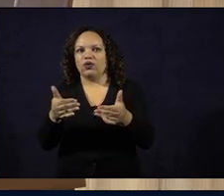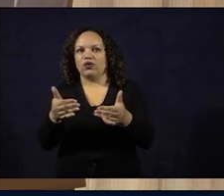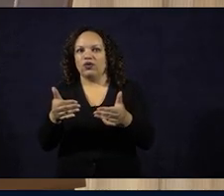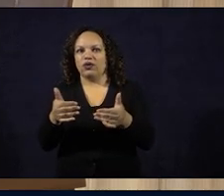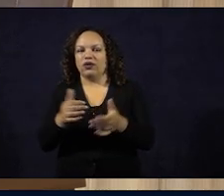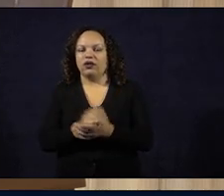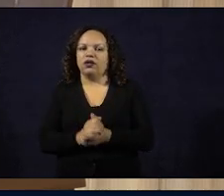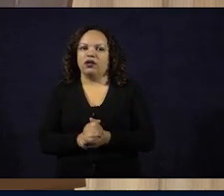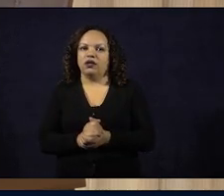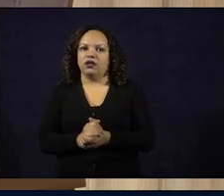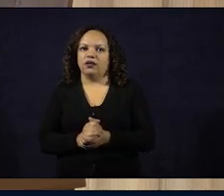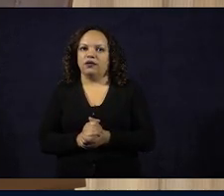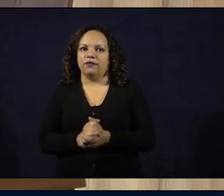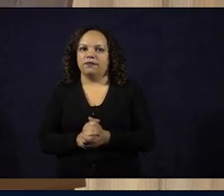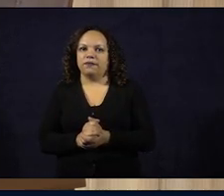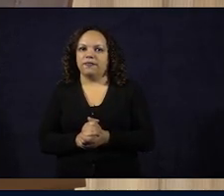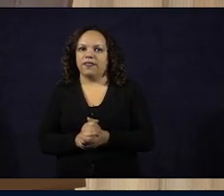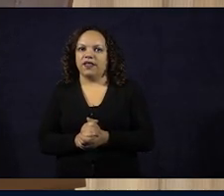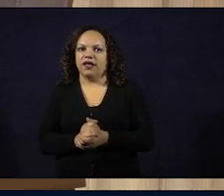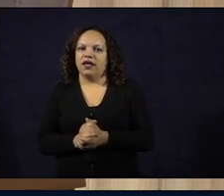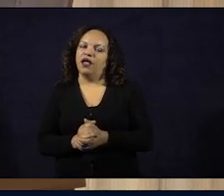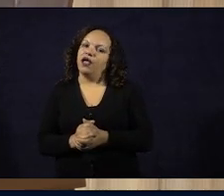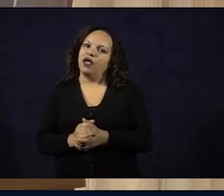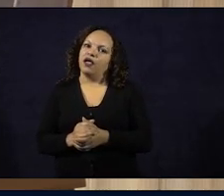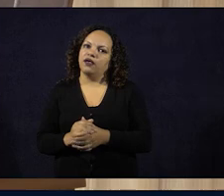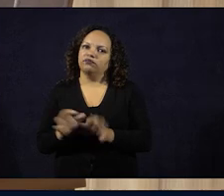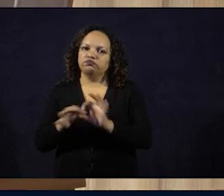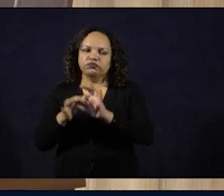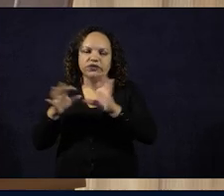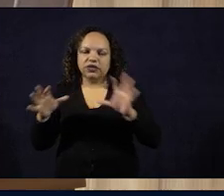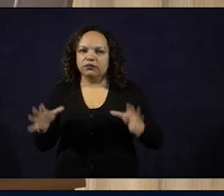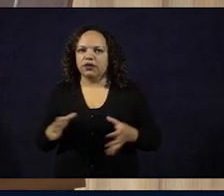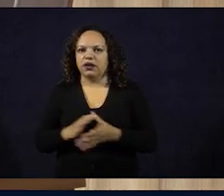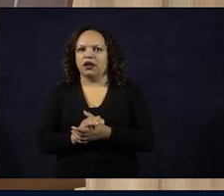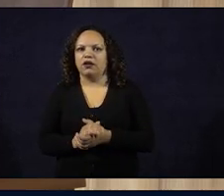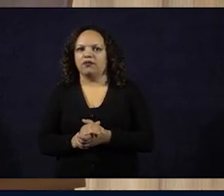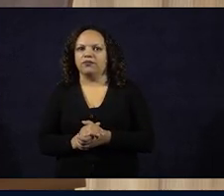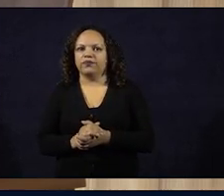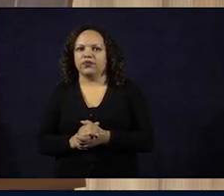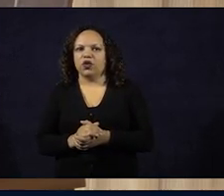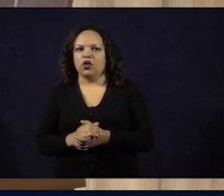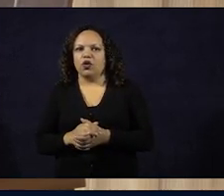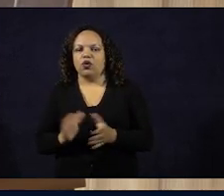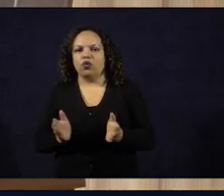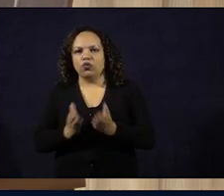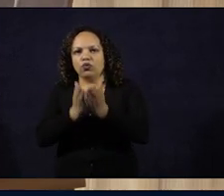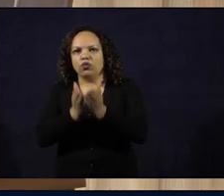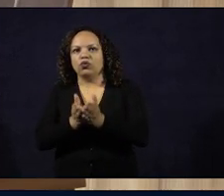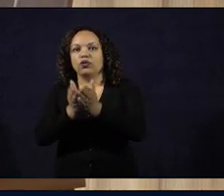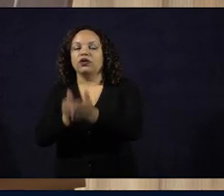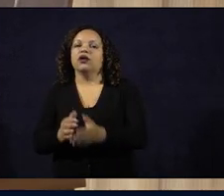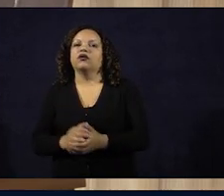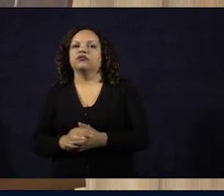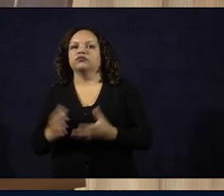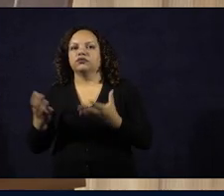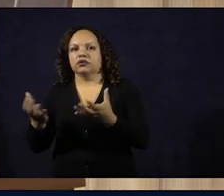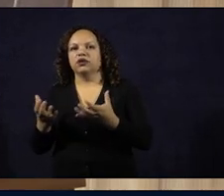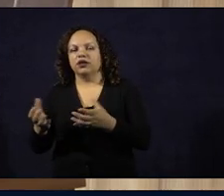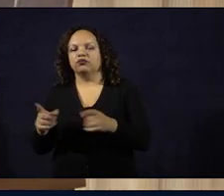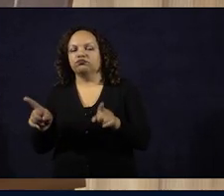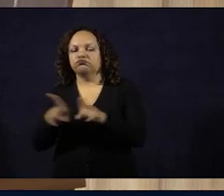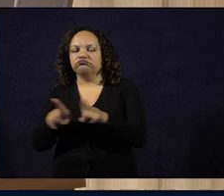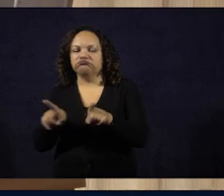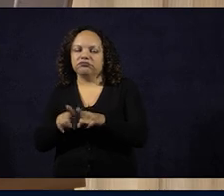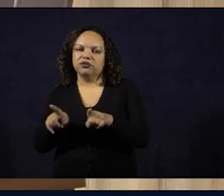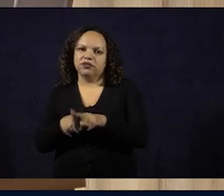institucional da companhia é desengargalar o Porto de Santos. Queria te ouvir um pouquinho sobre o projeto da FIPS, que isso pode transformar aí, em termos de